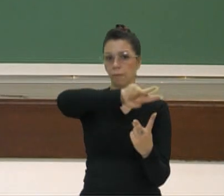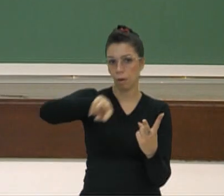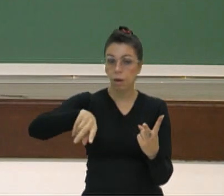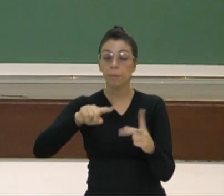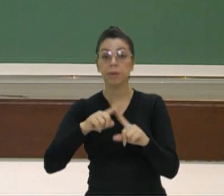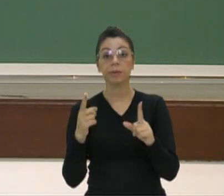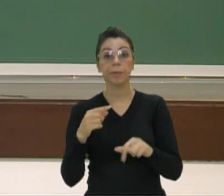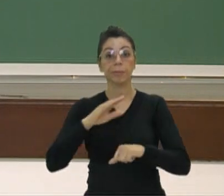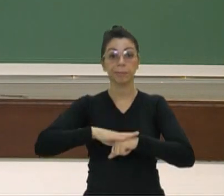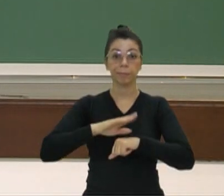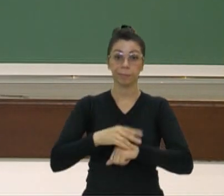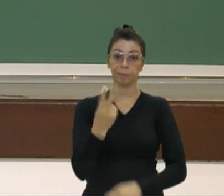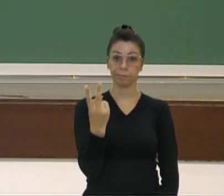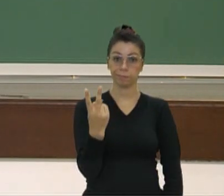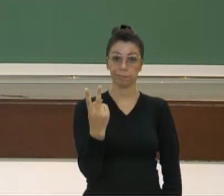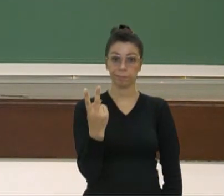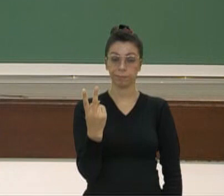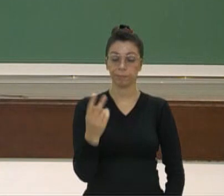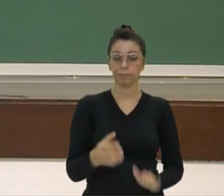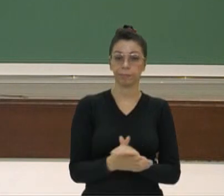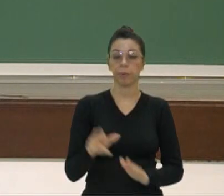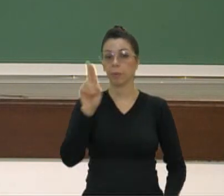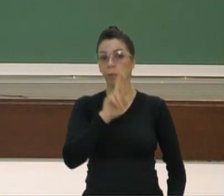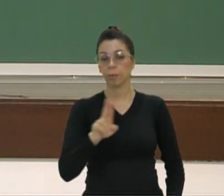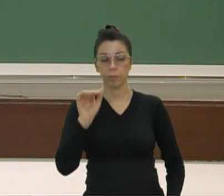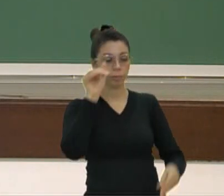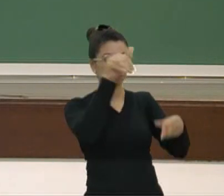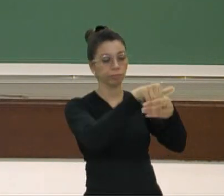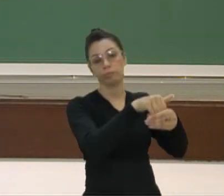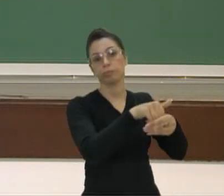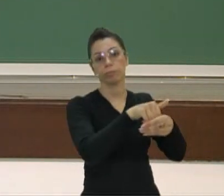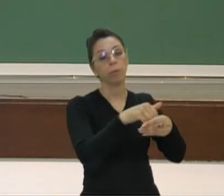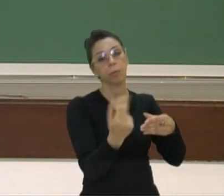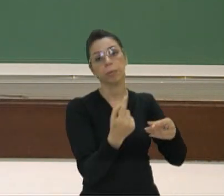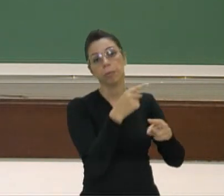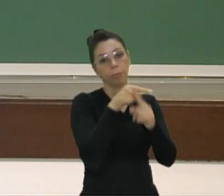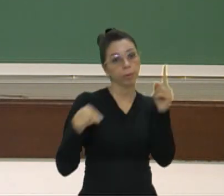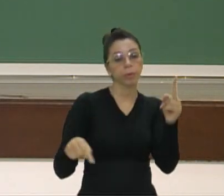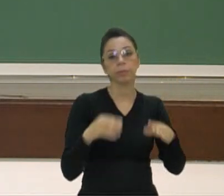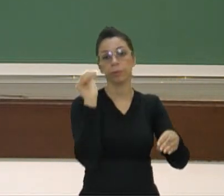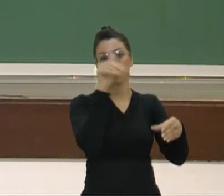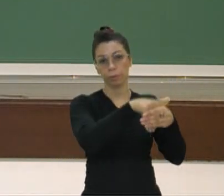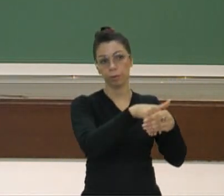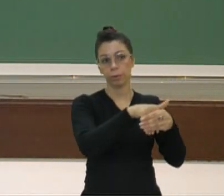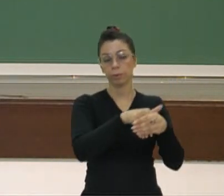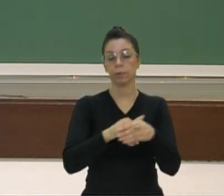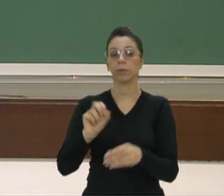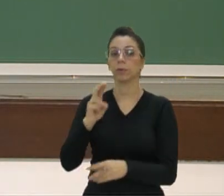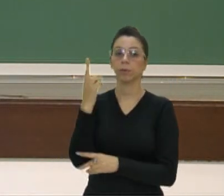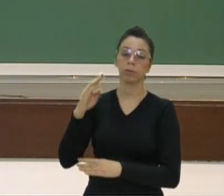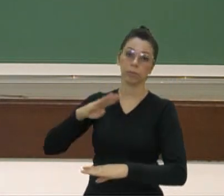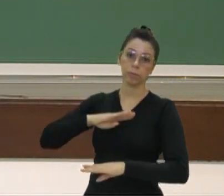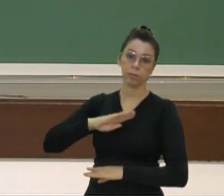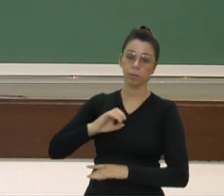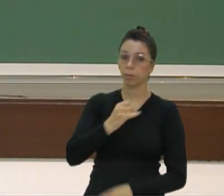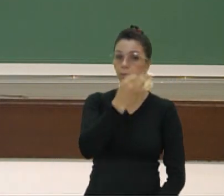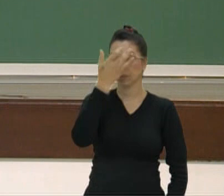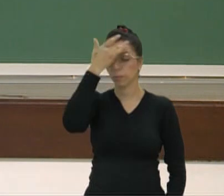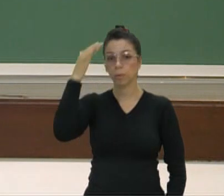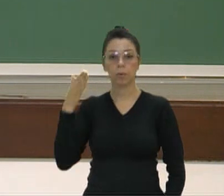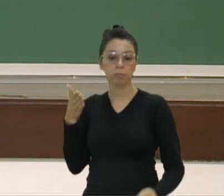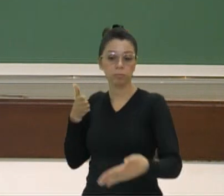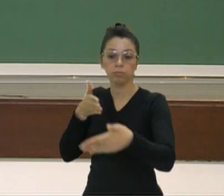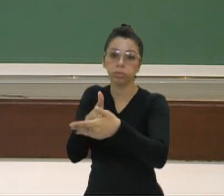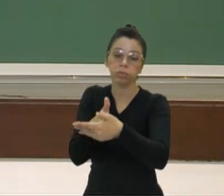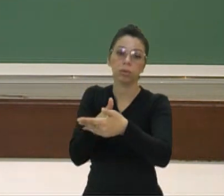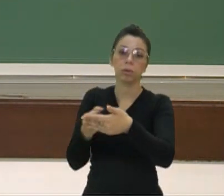A não utilização de urnas, então não podiam votar, e a situação de algumas pessoas serem impedidas